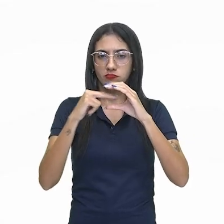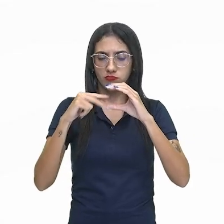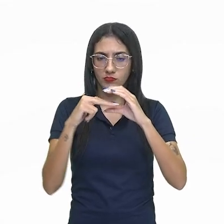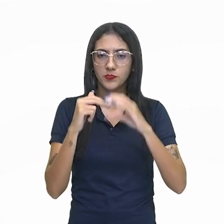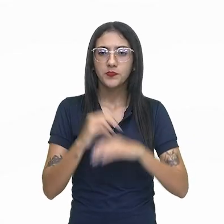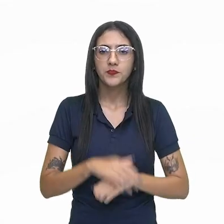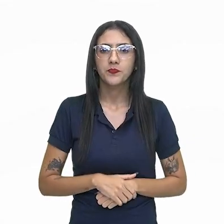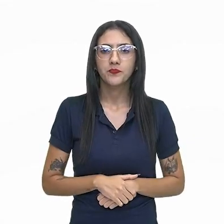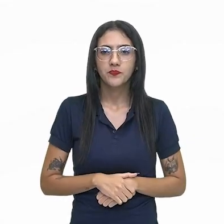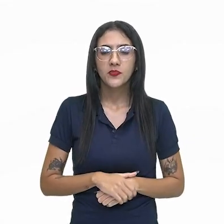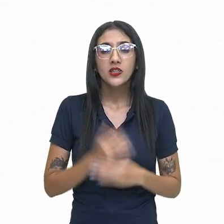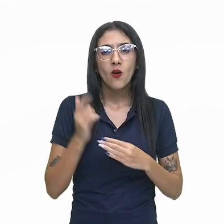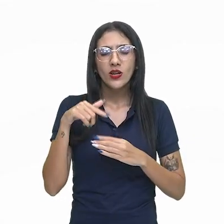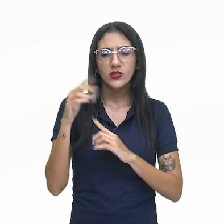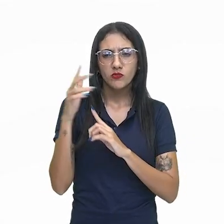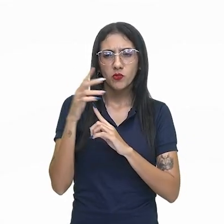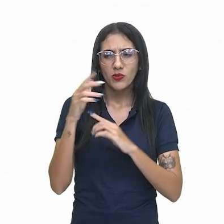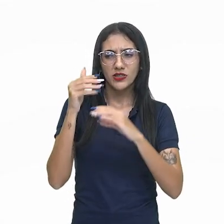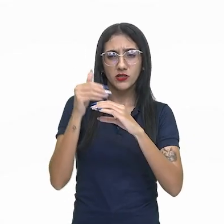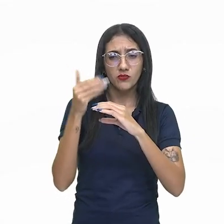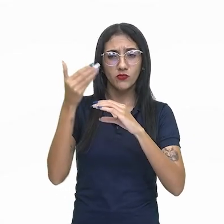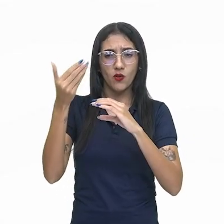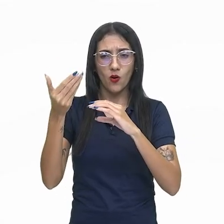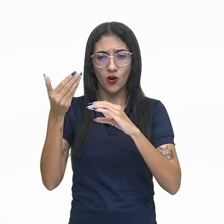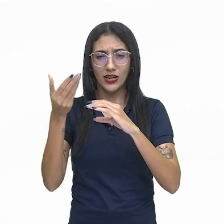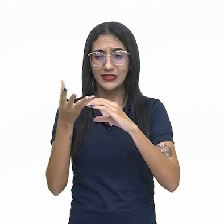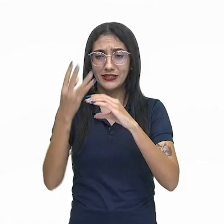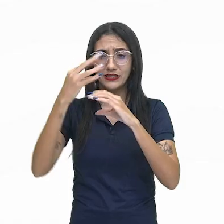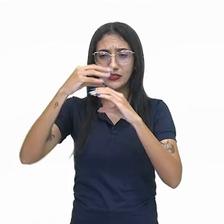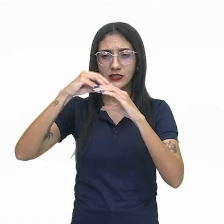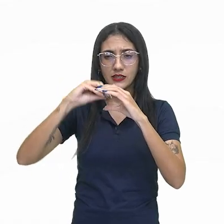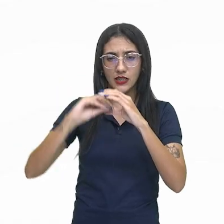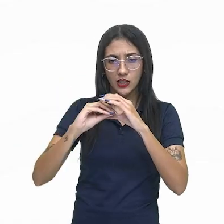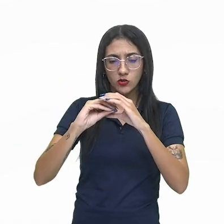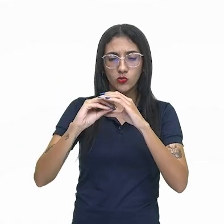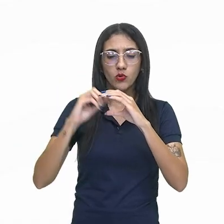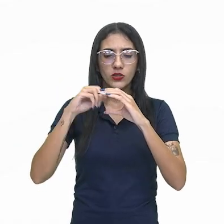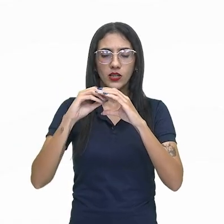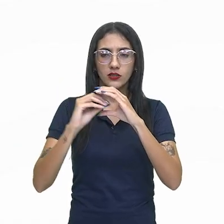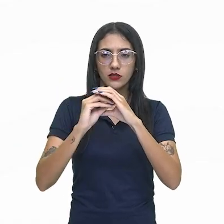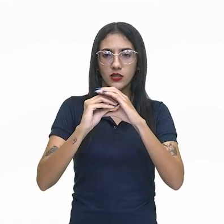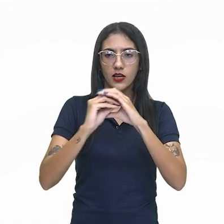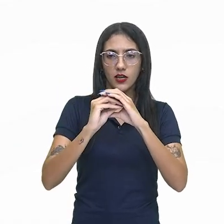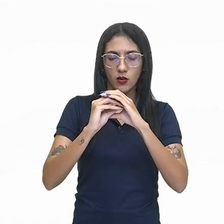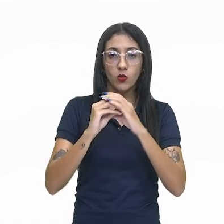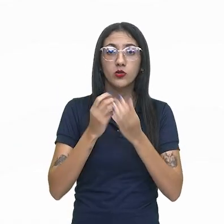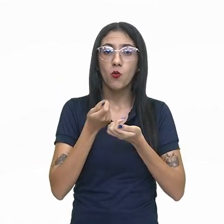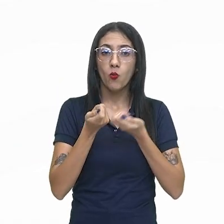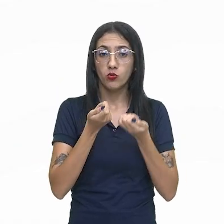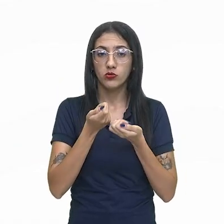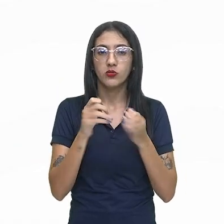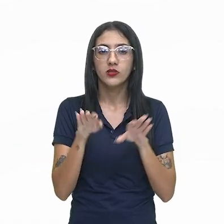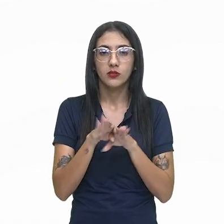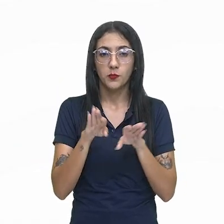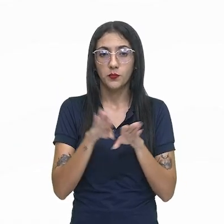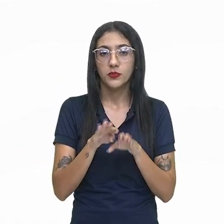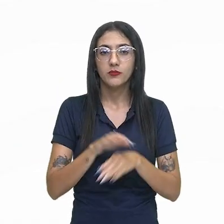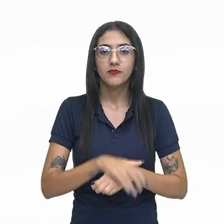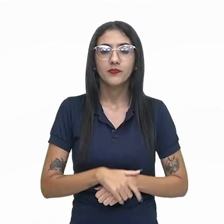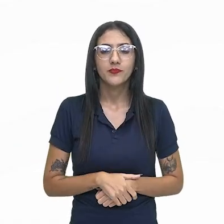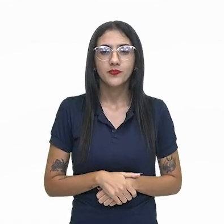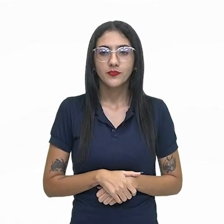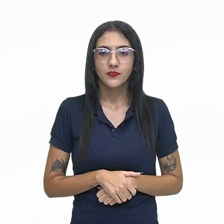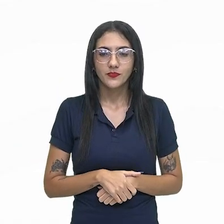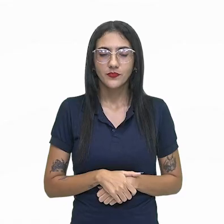as diferenças entre o meio externo e o meio intracelular sejam também mantidos. Tá bom?